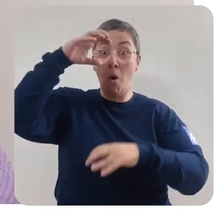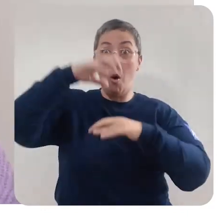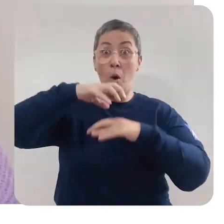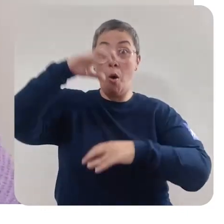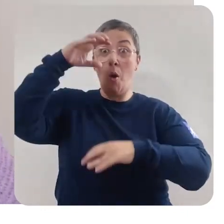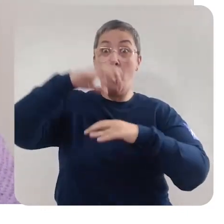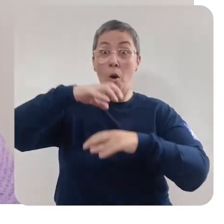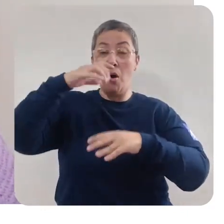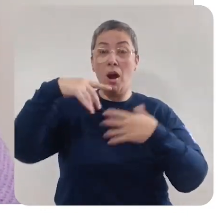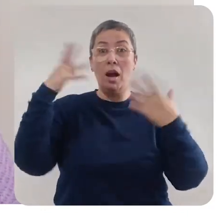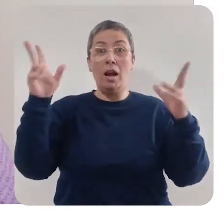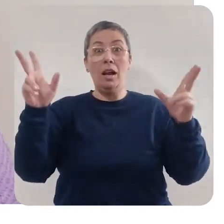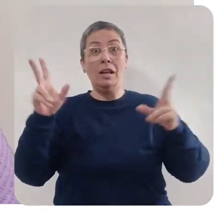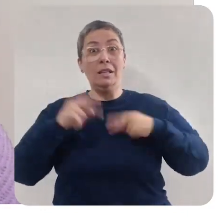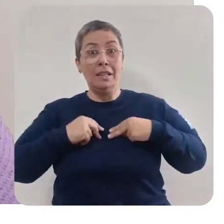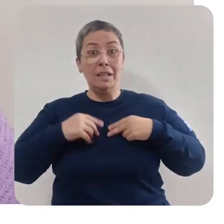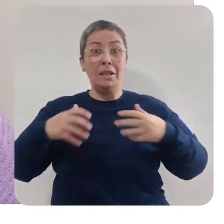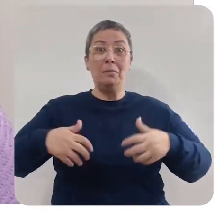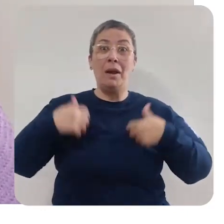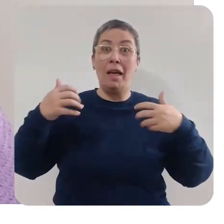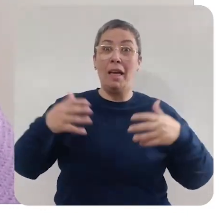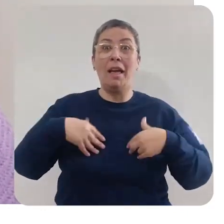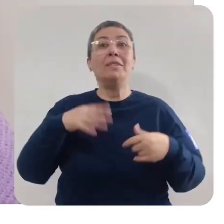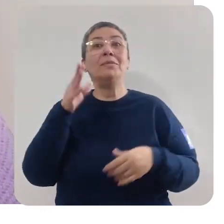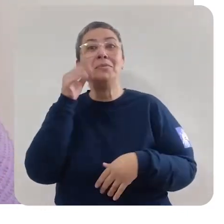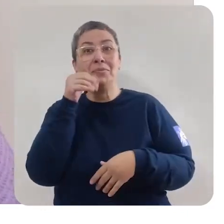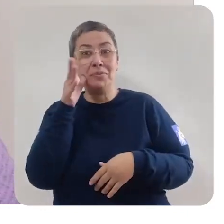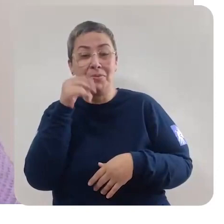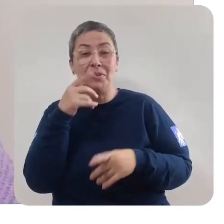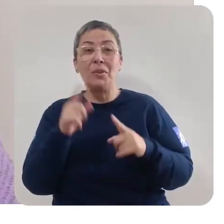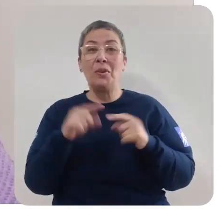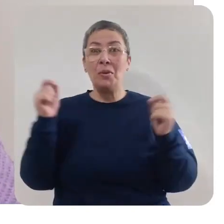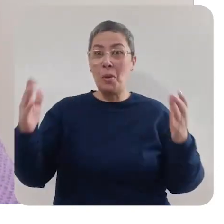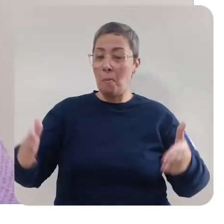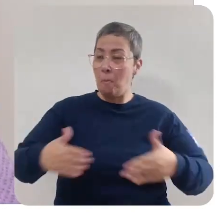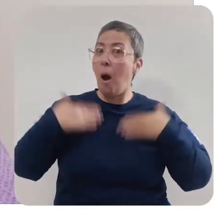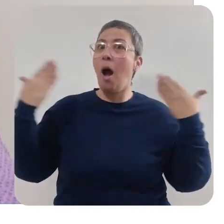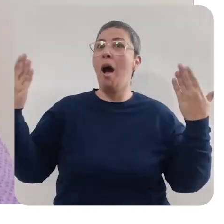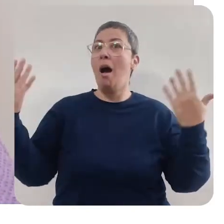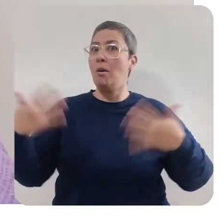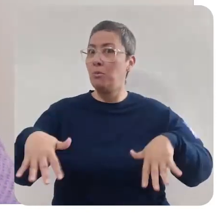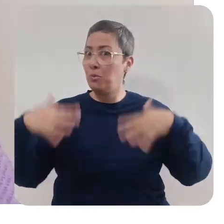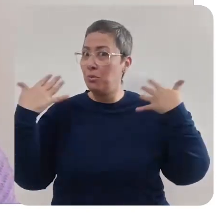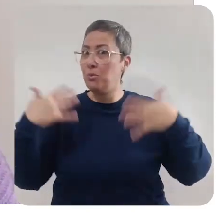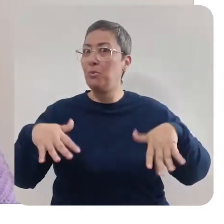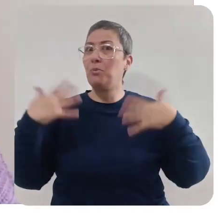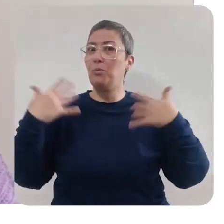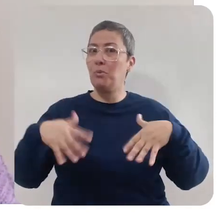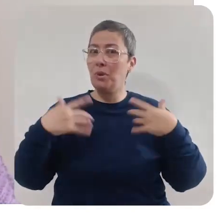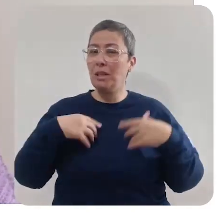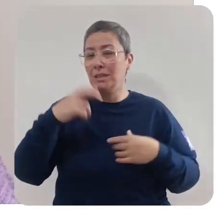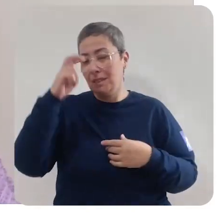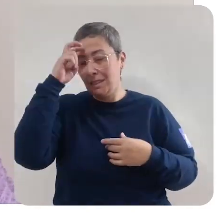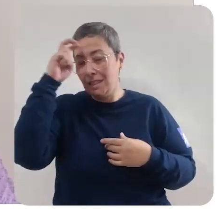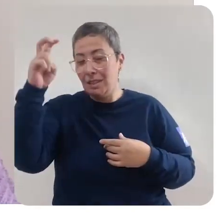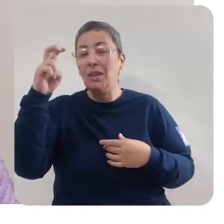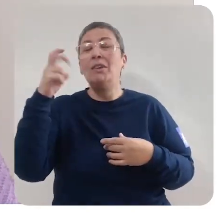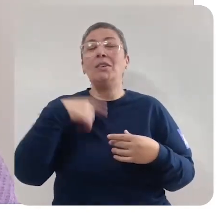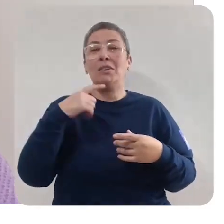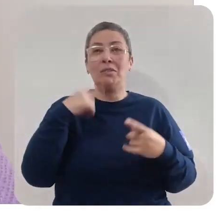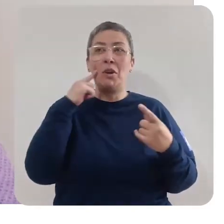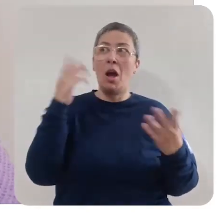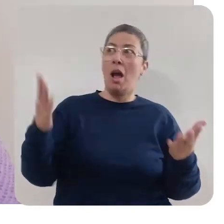mola. Eita, macaco xereta! Levou um susto danado. De muito